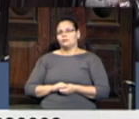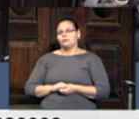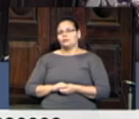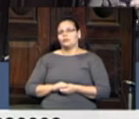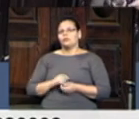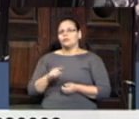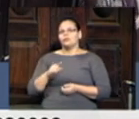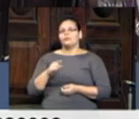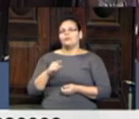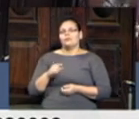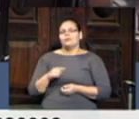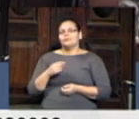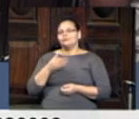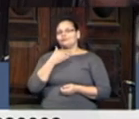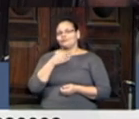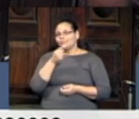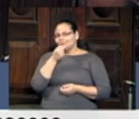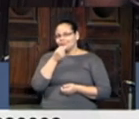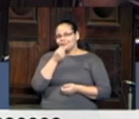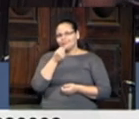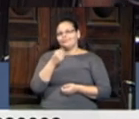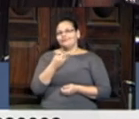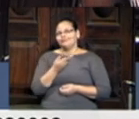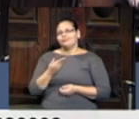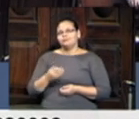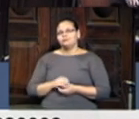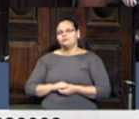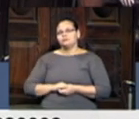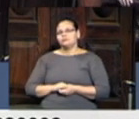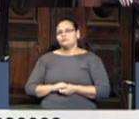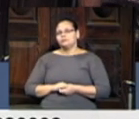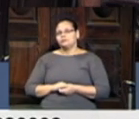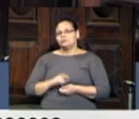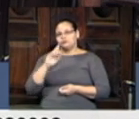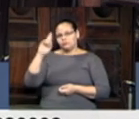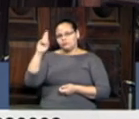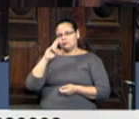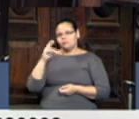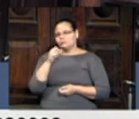Departamento de áudio, por favor, o microfone da tribuna.